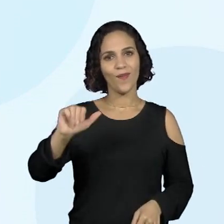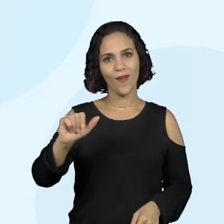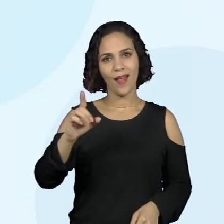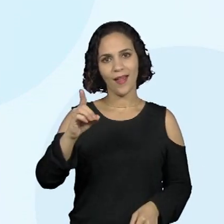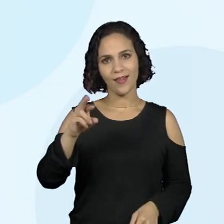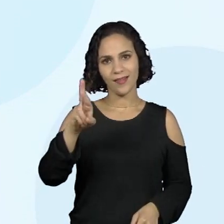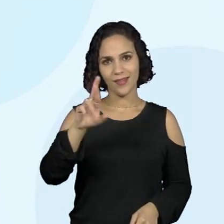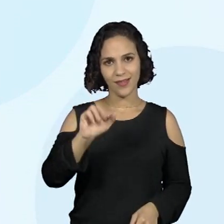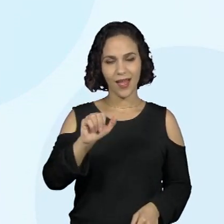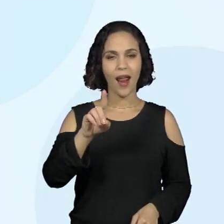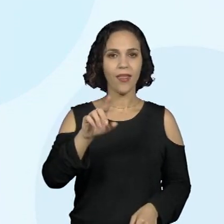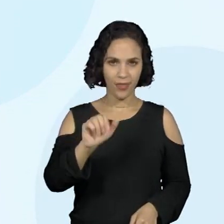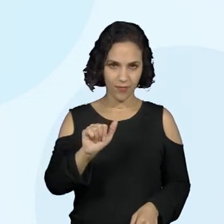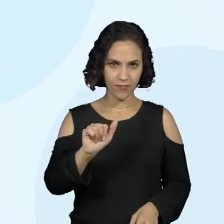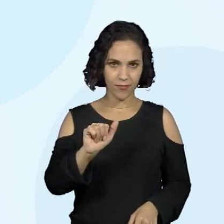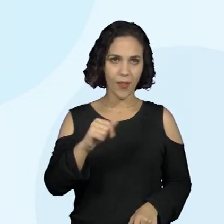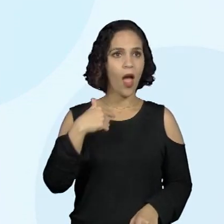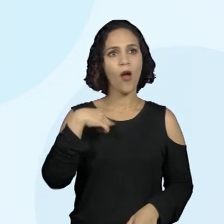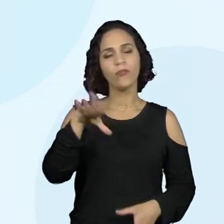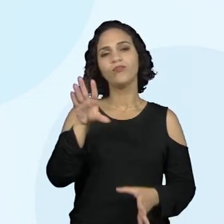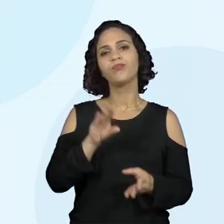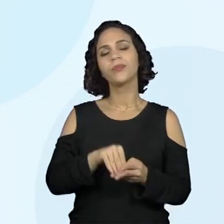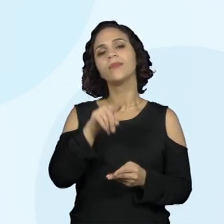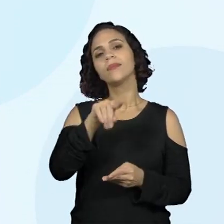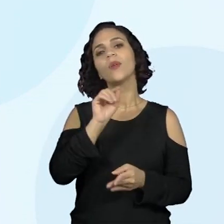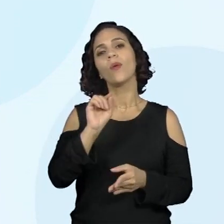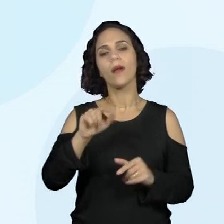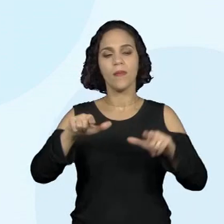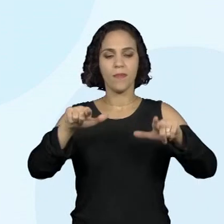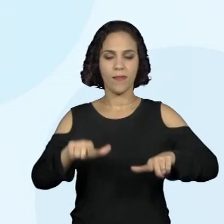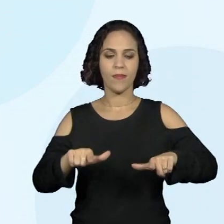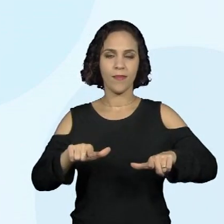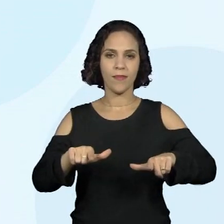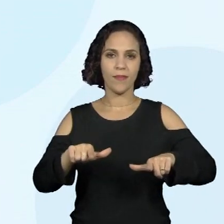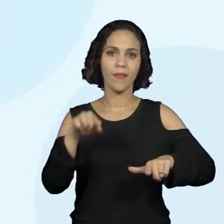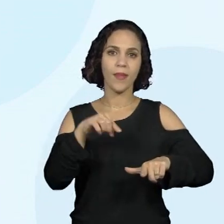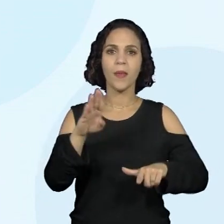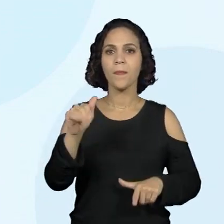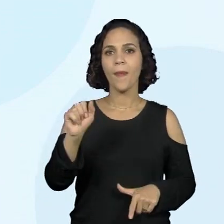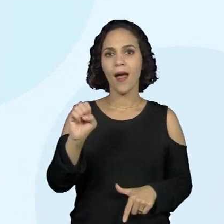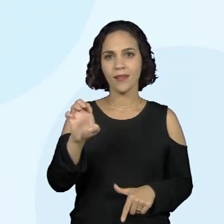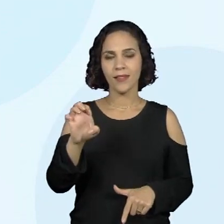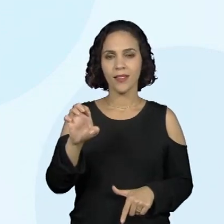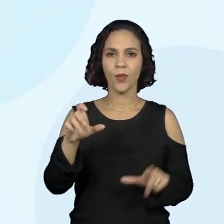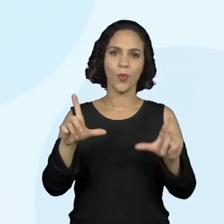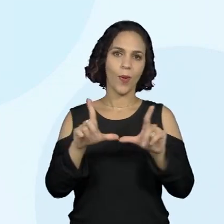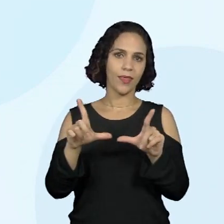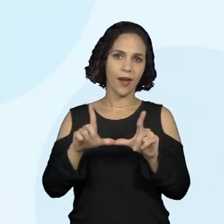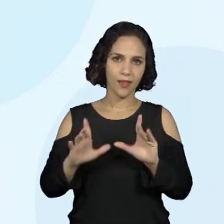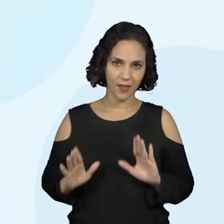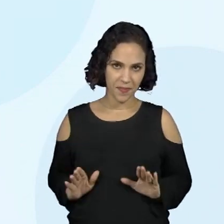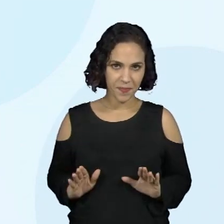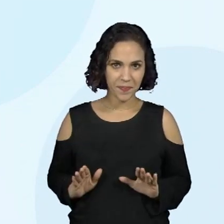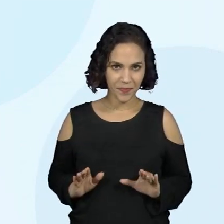de base quadrada, ok? Então, essa é de base quadrada.